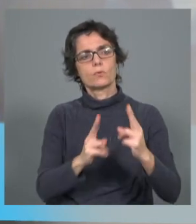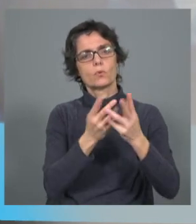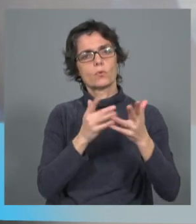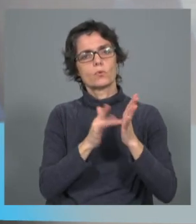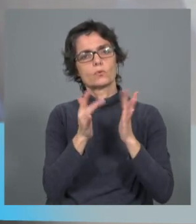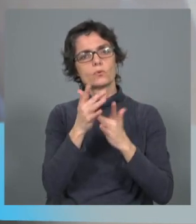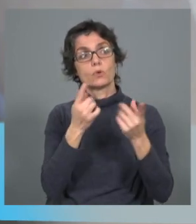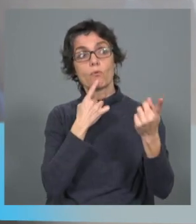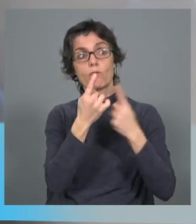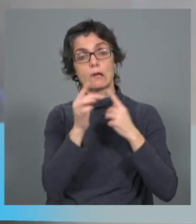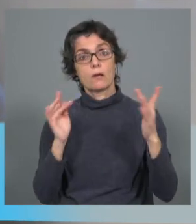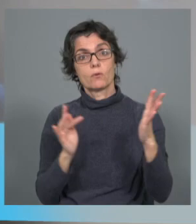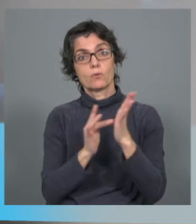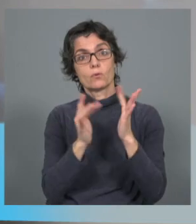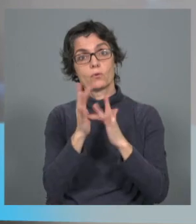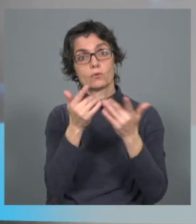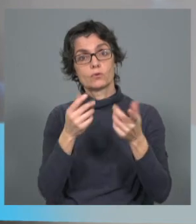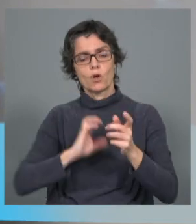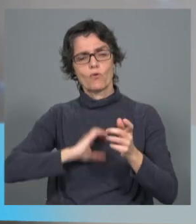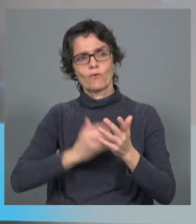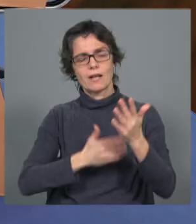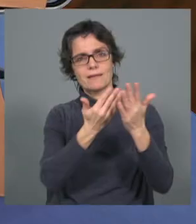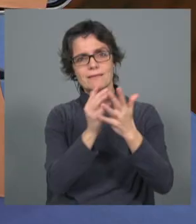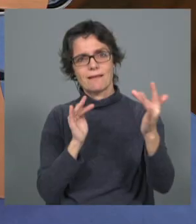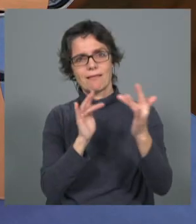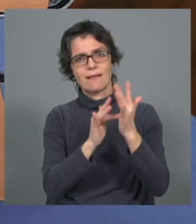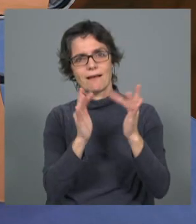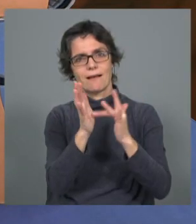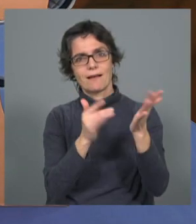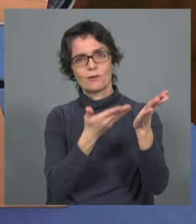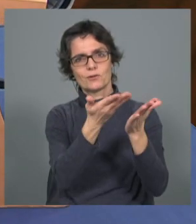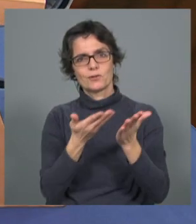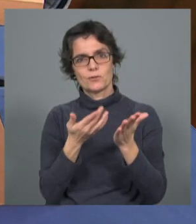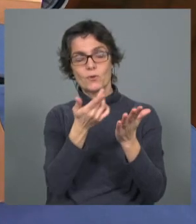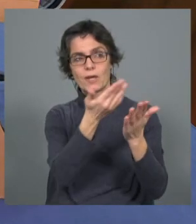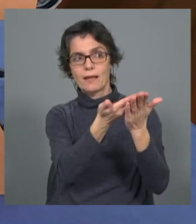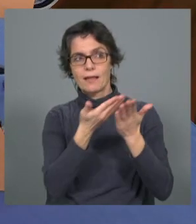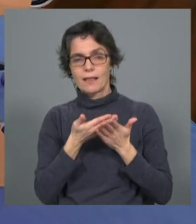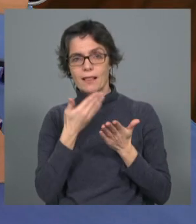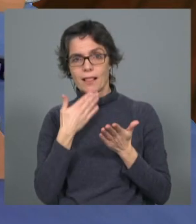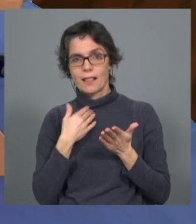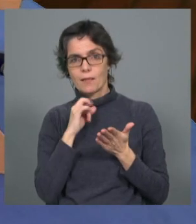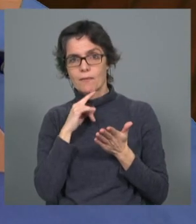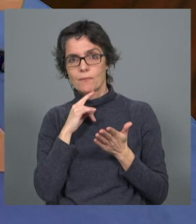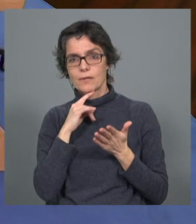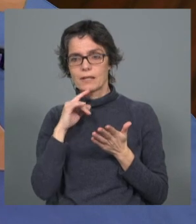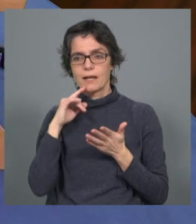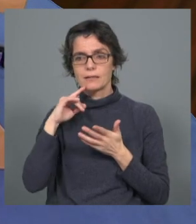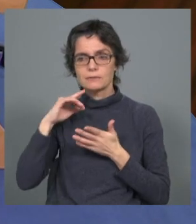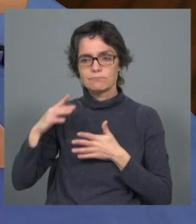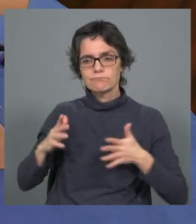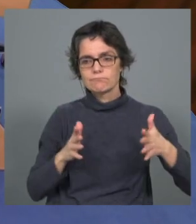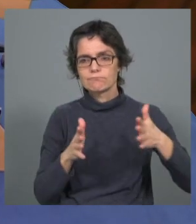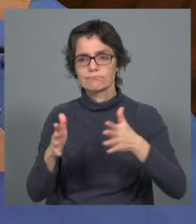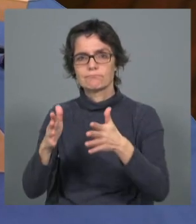o diálogo com ele, a confiança nele, ajuda-nos de repente a ver de outra maneira. E isso pode ser a imagem da